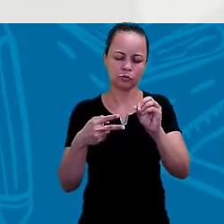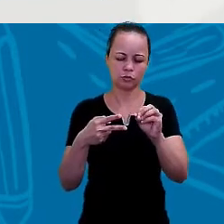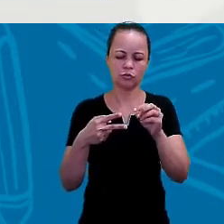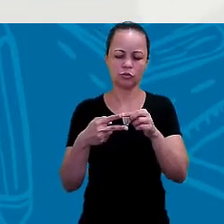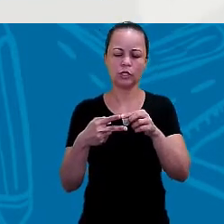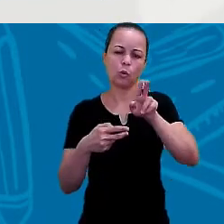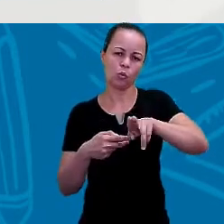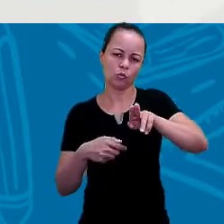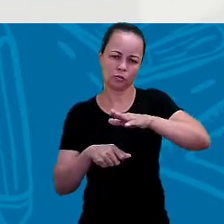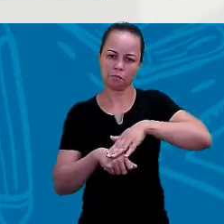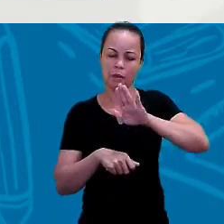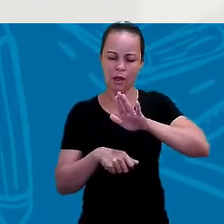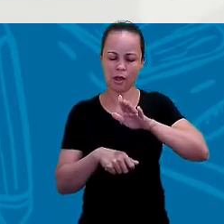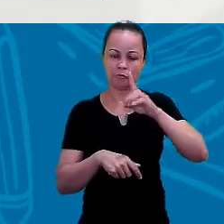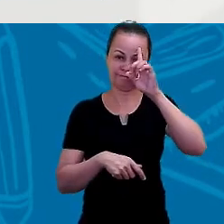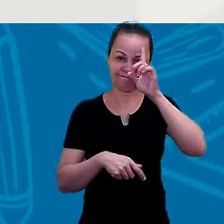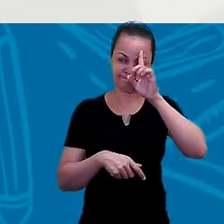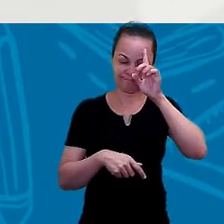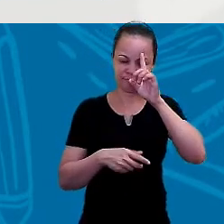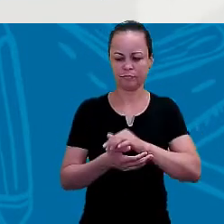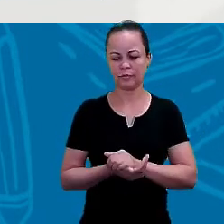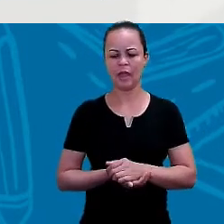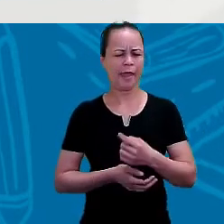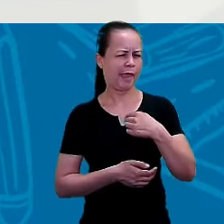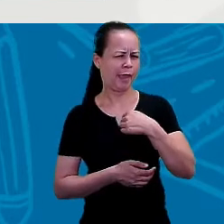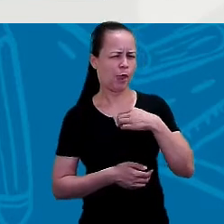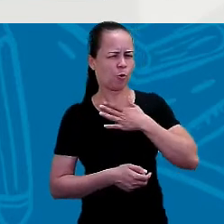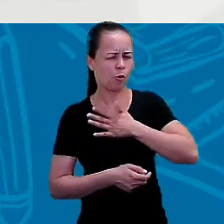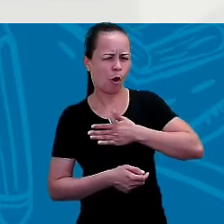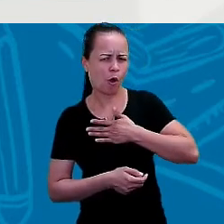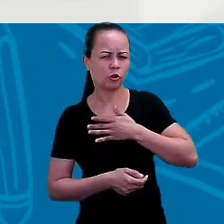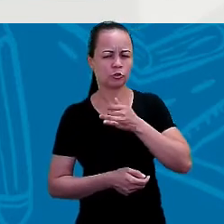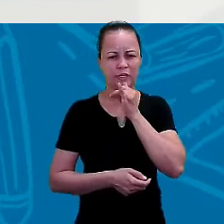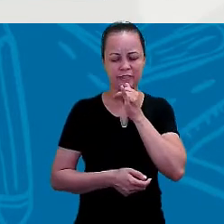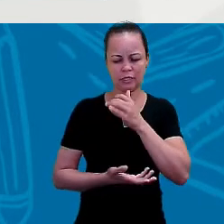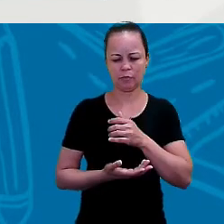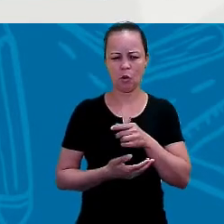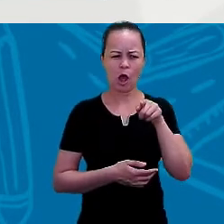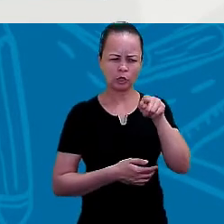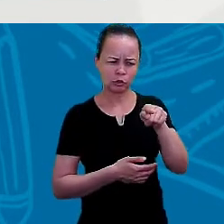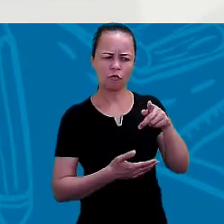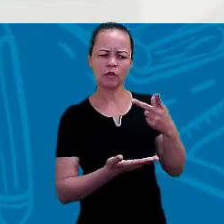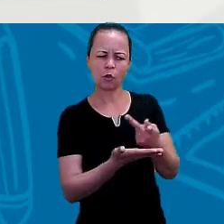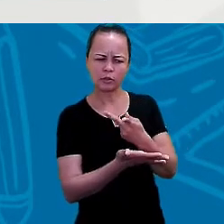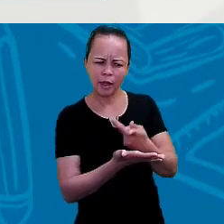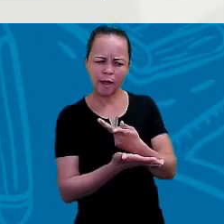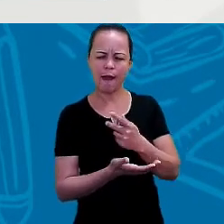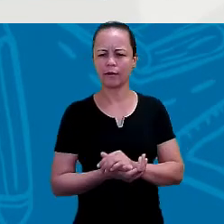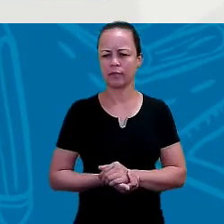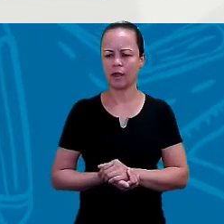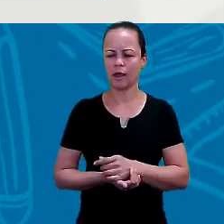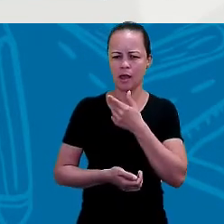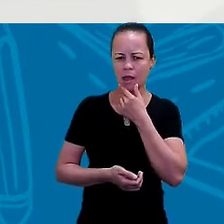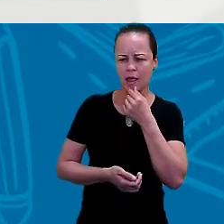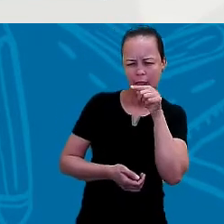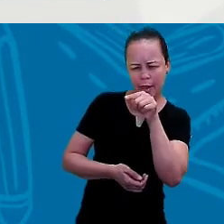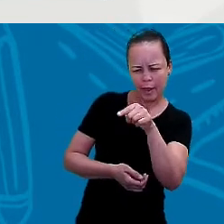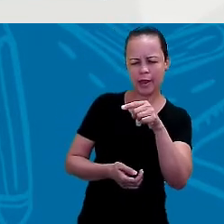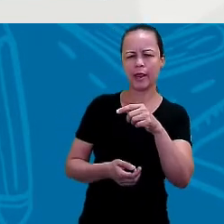dia a dia. Eu gosto disso. Olha a tua aí fazendo coisa errada, né? Ele tá mexendo comigo,